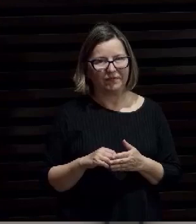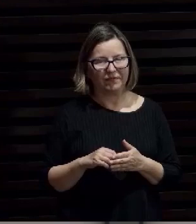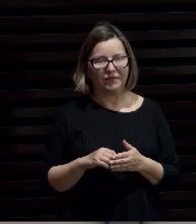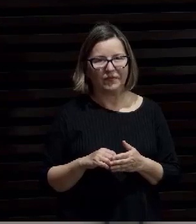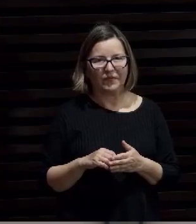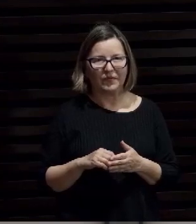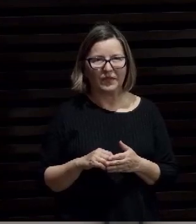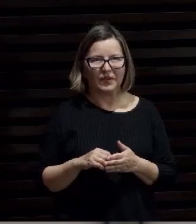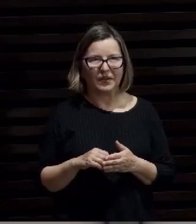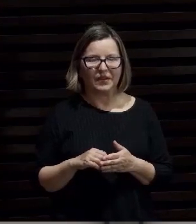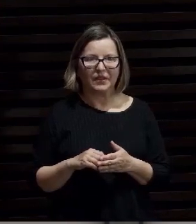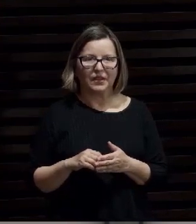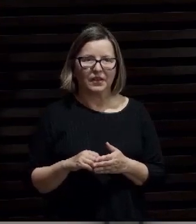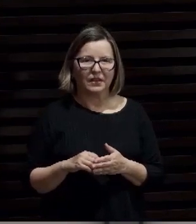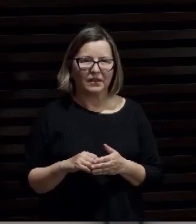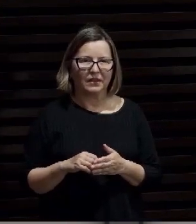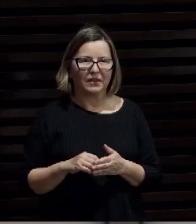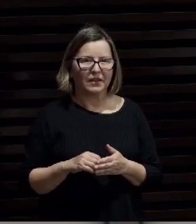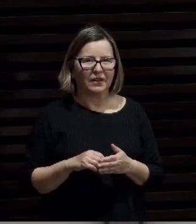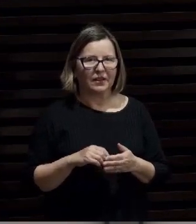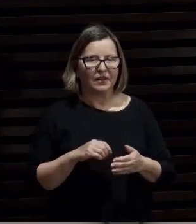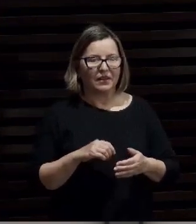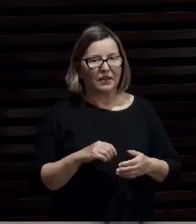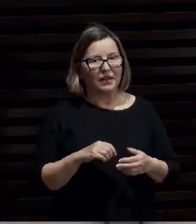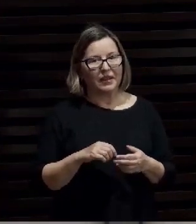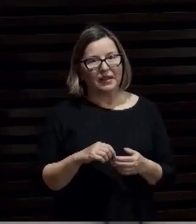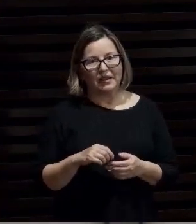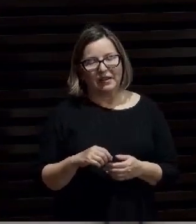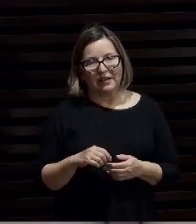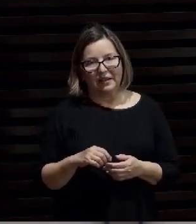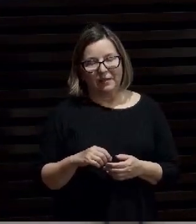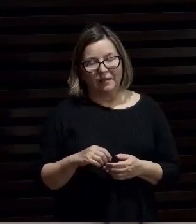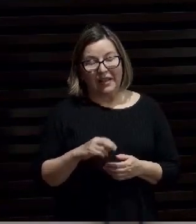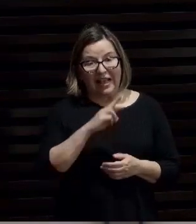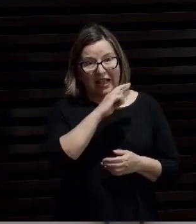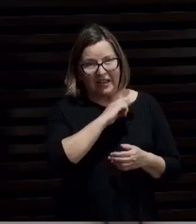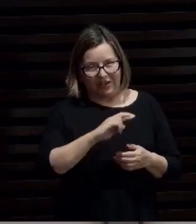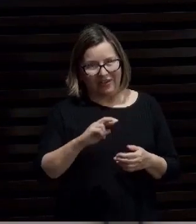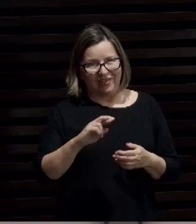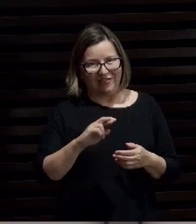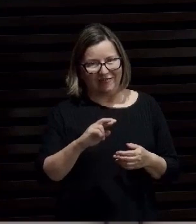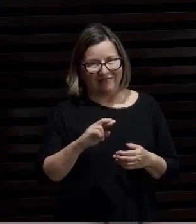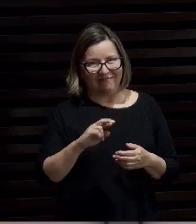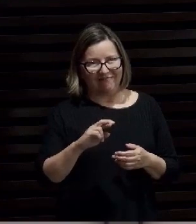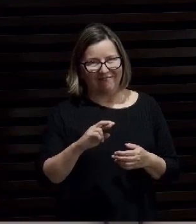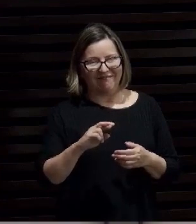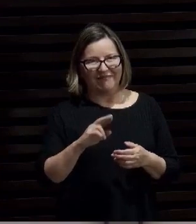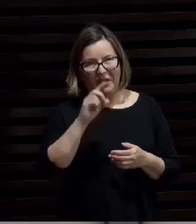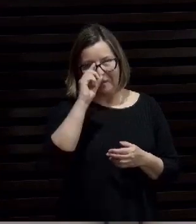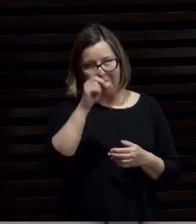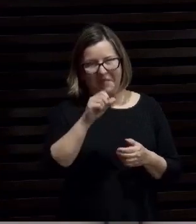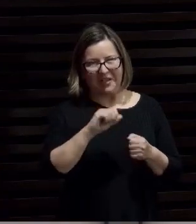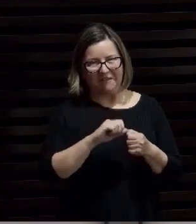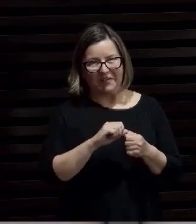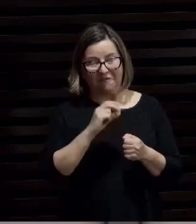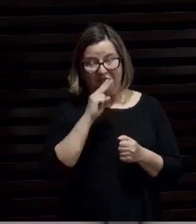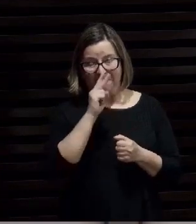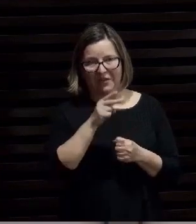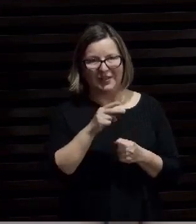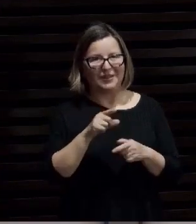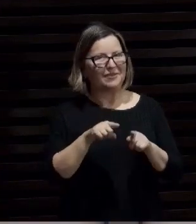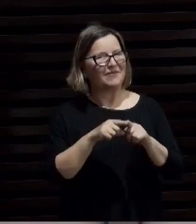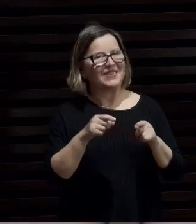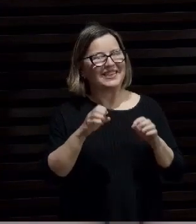Deus. Inútil. A religião é esse esforço inútil. E o Evangelho é Deus